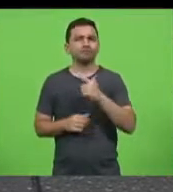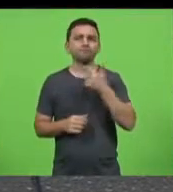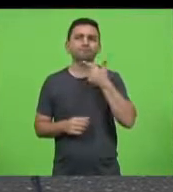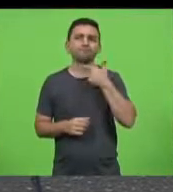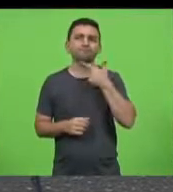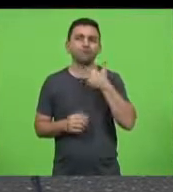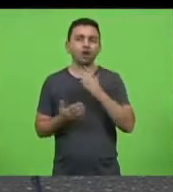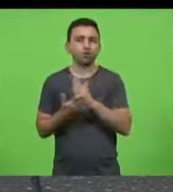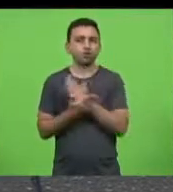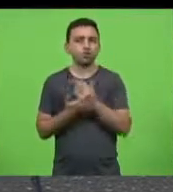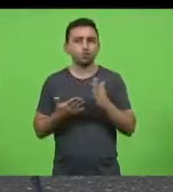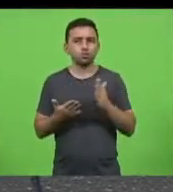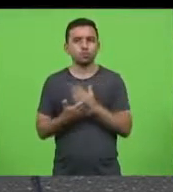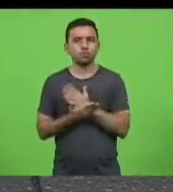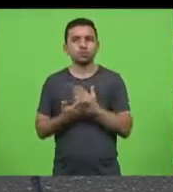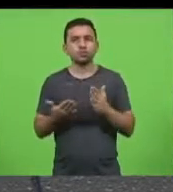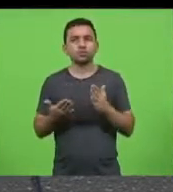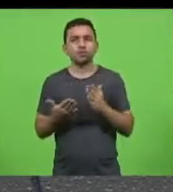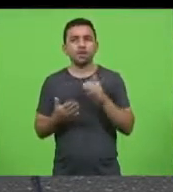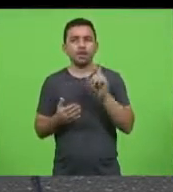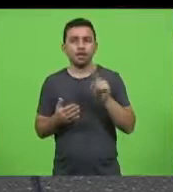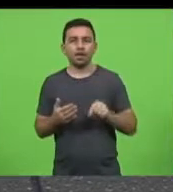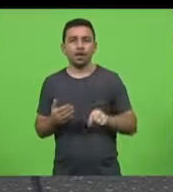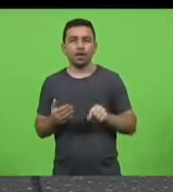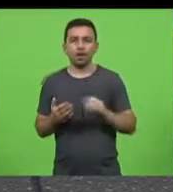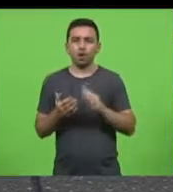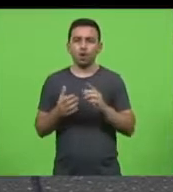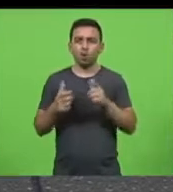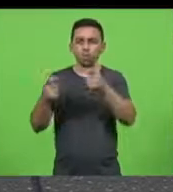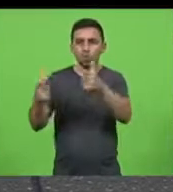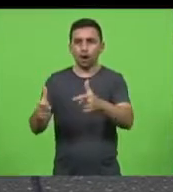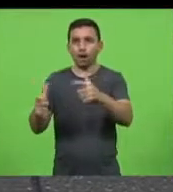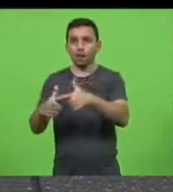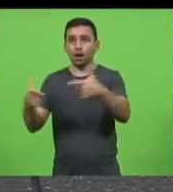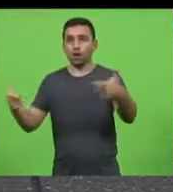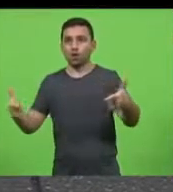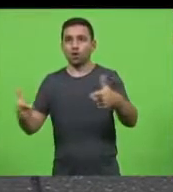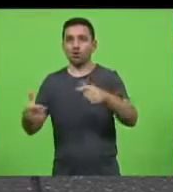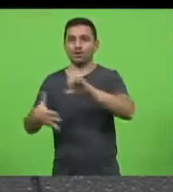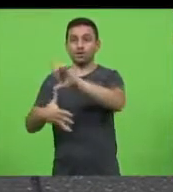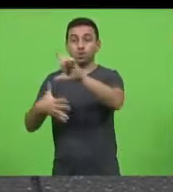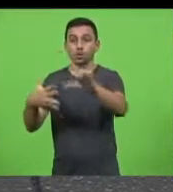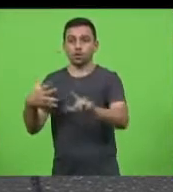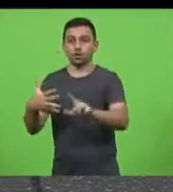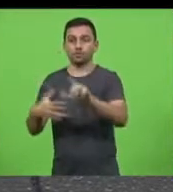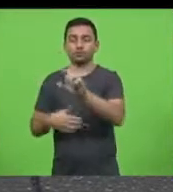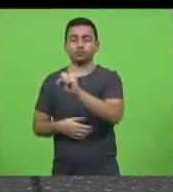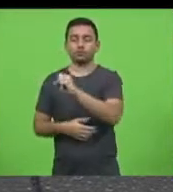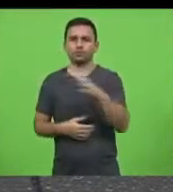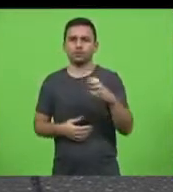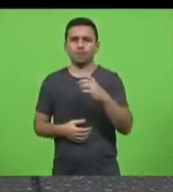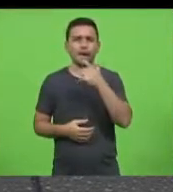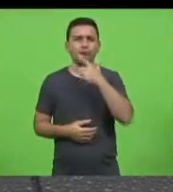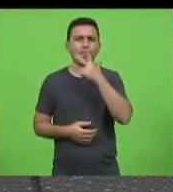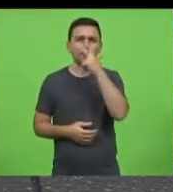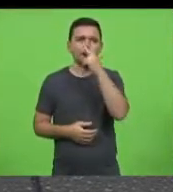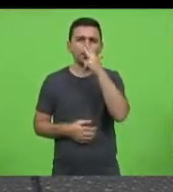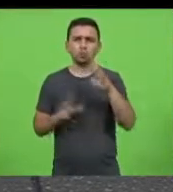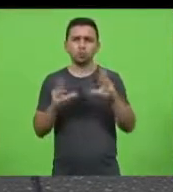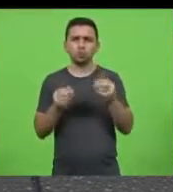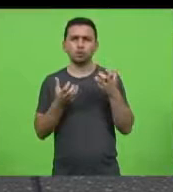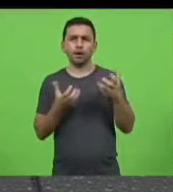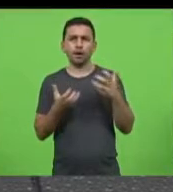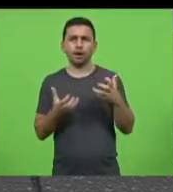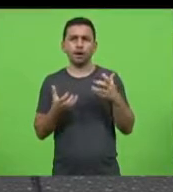tudo converja para os centros maiores, para o litoral de Santa Catarina, parece que todos querem chegar ao final